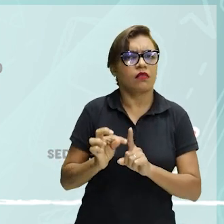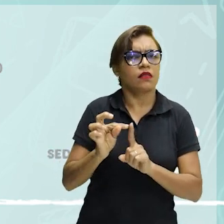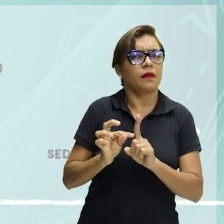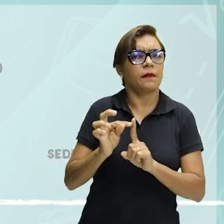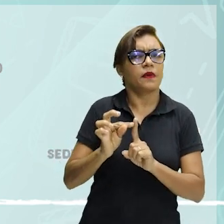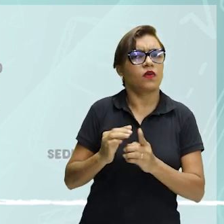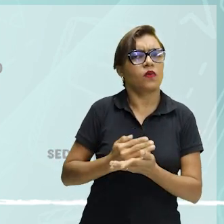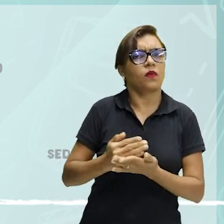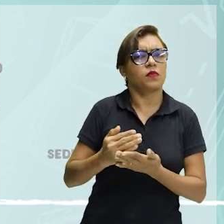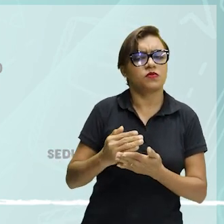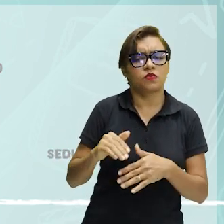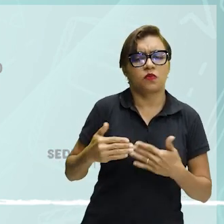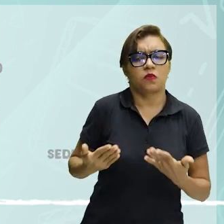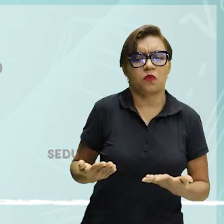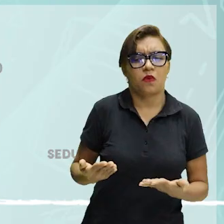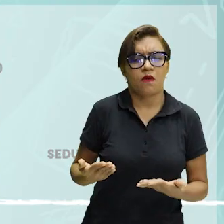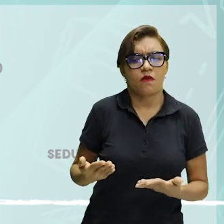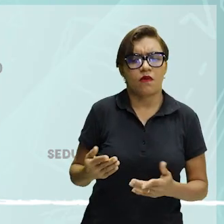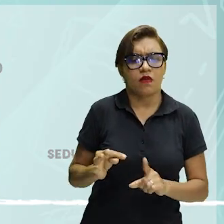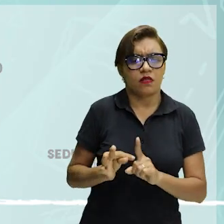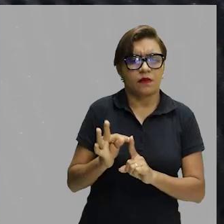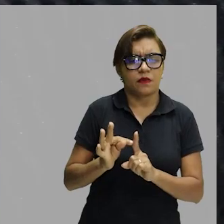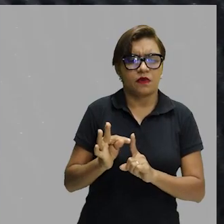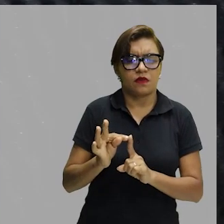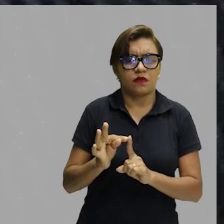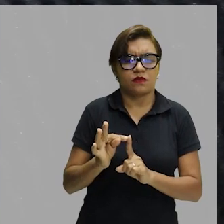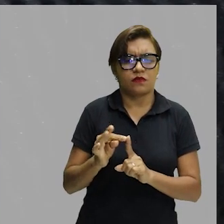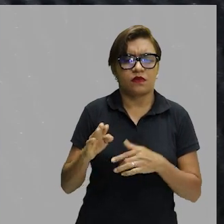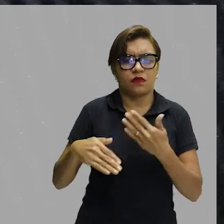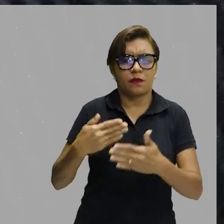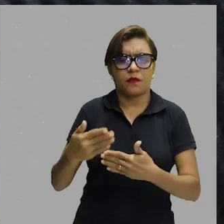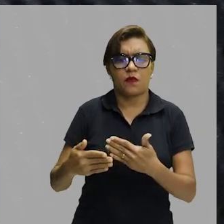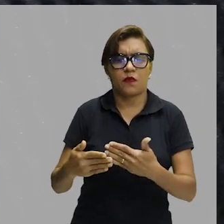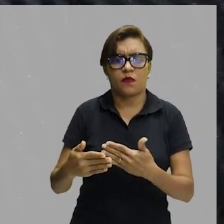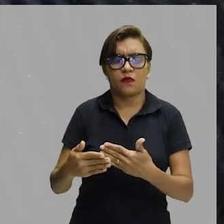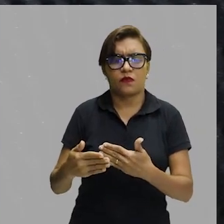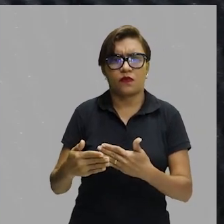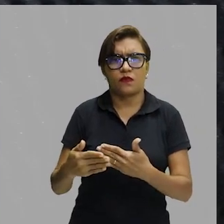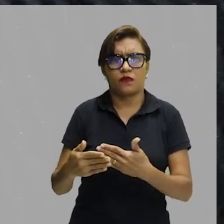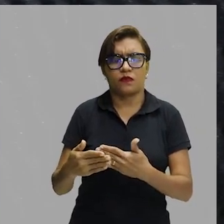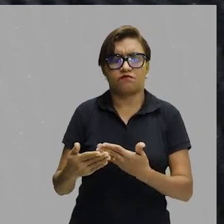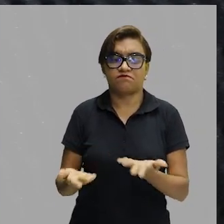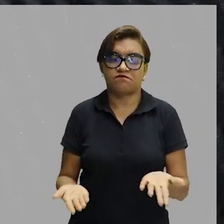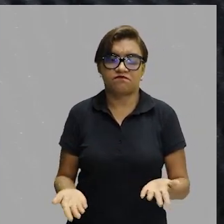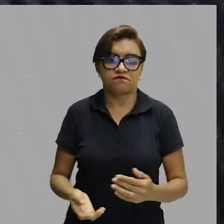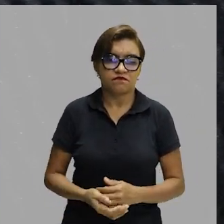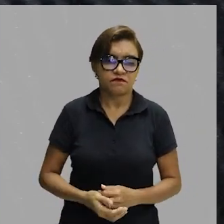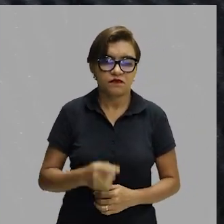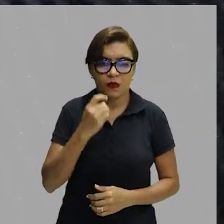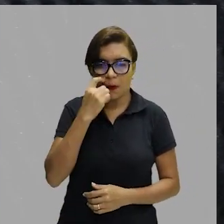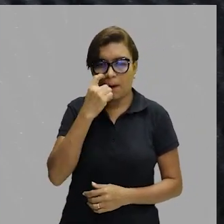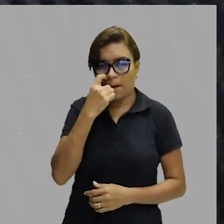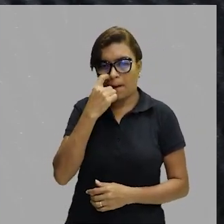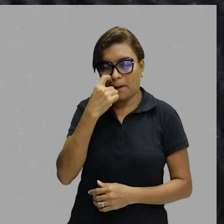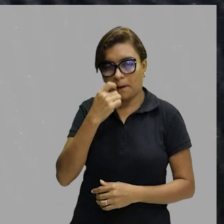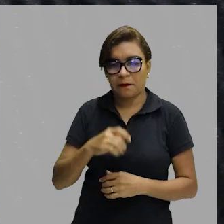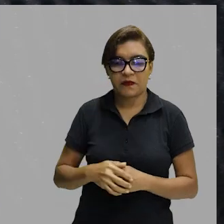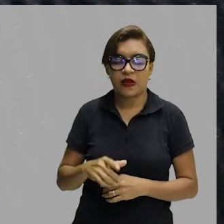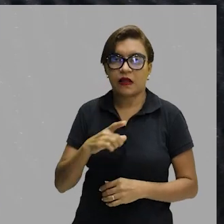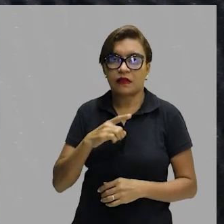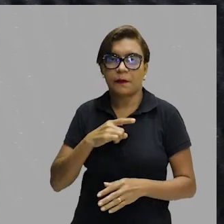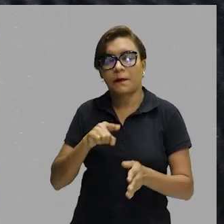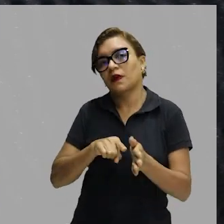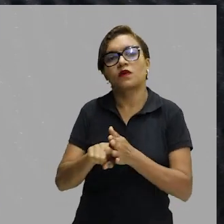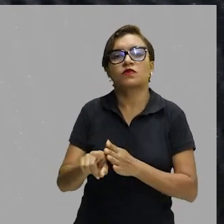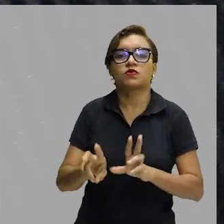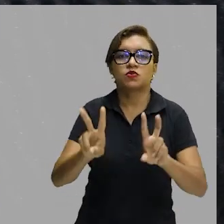inicial de congelamento por ele encontrada depois de algum tempo? Certo? Então, aqui é uma questão